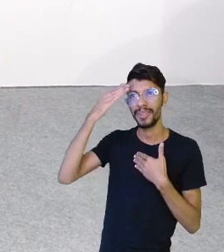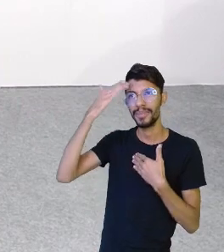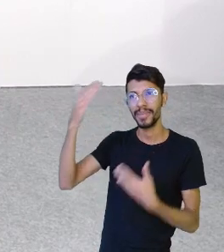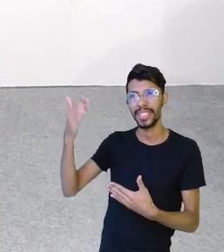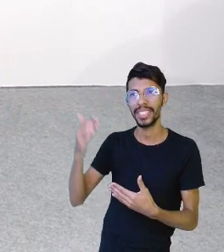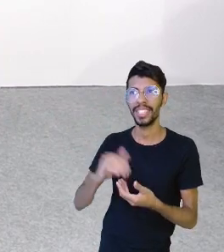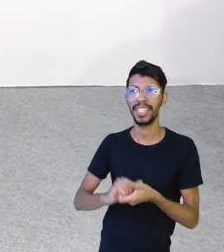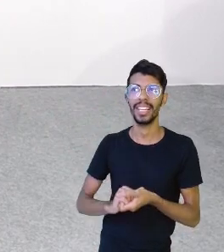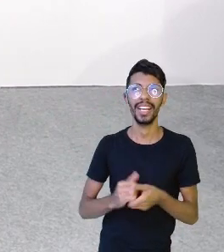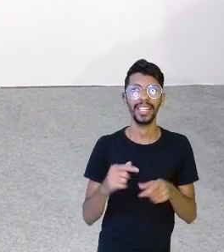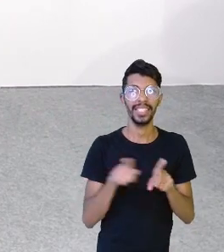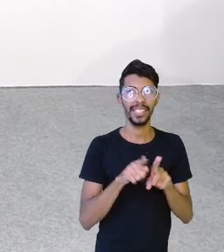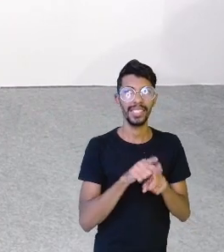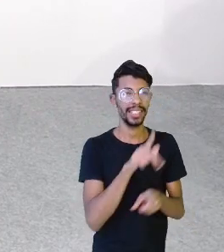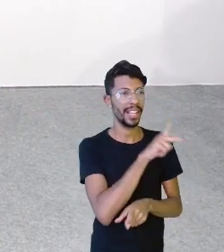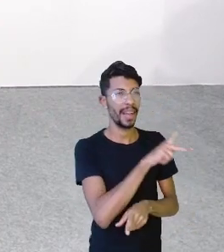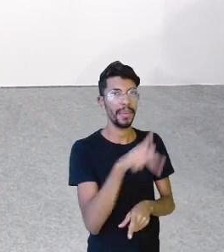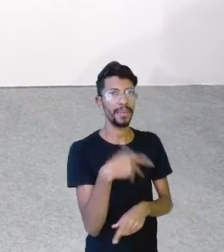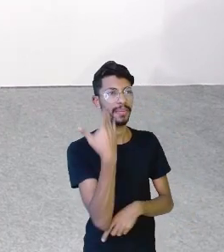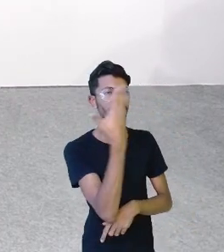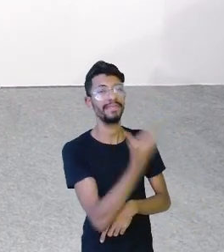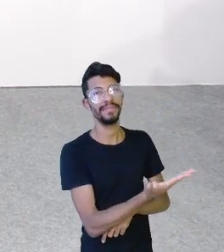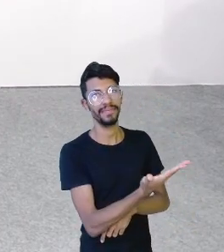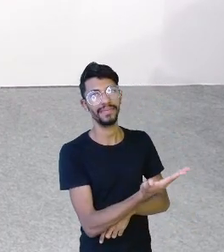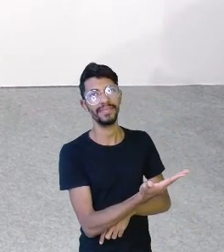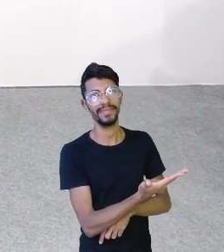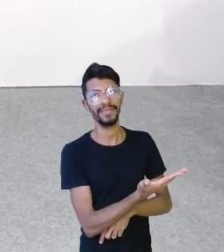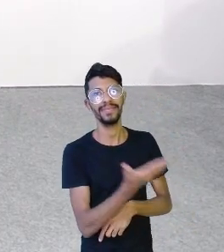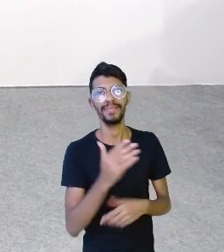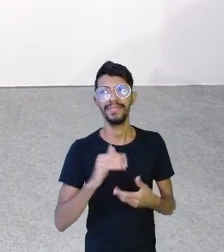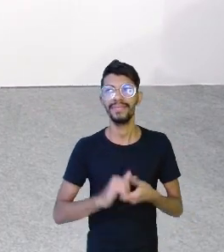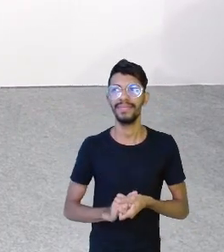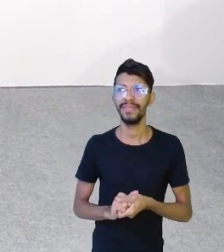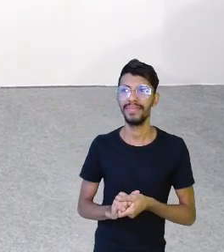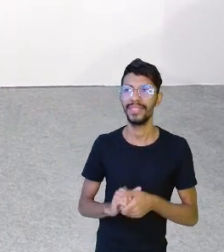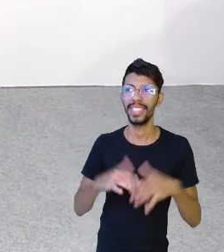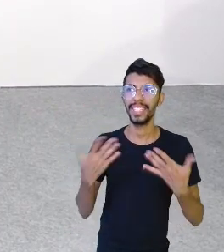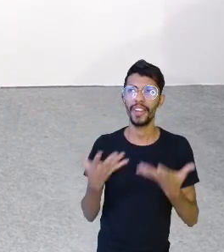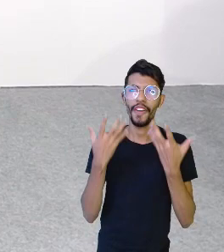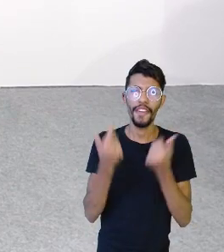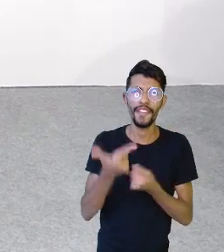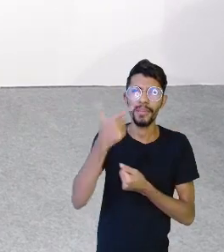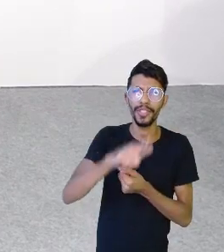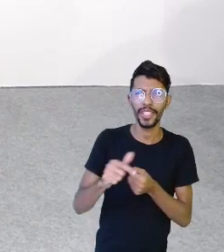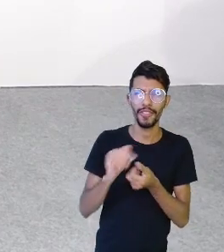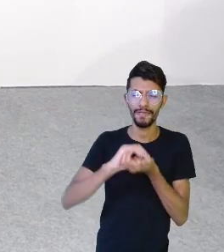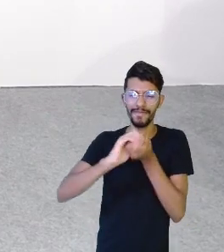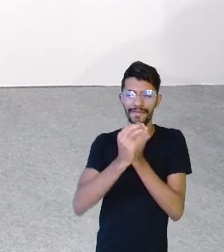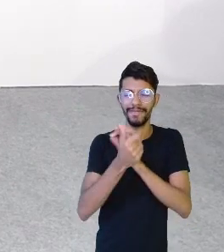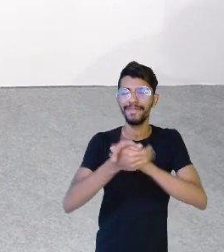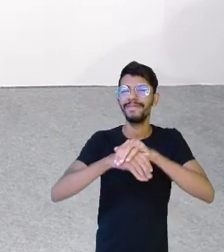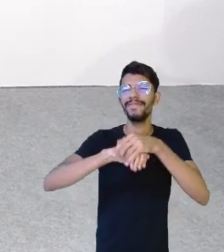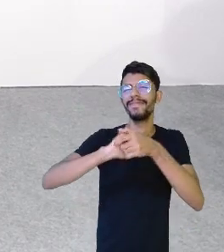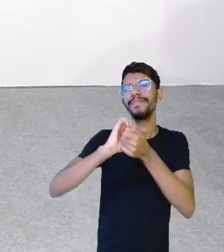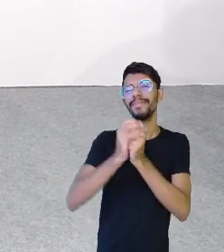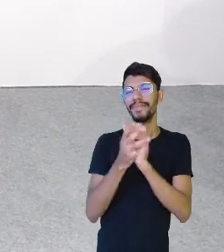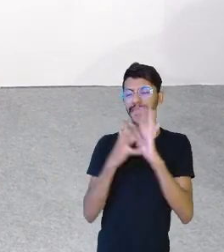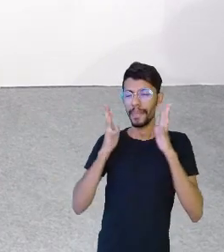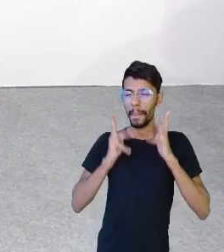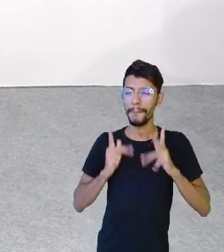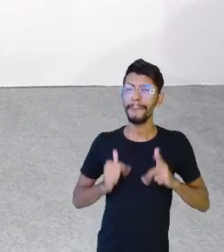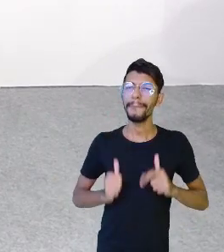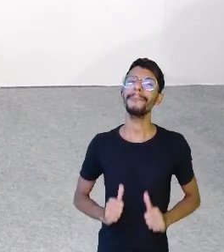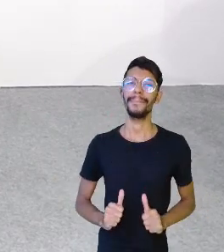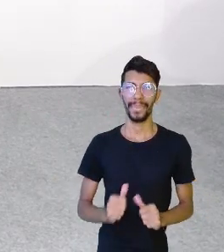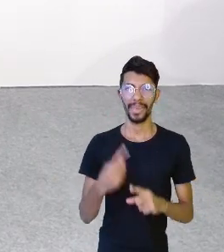pela colaboração e também por Mauricéia. E vamos aqui higienizar as nossas mãos, né? Porque